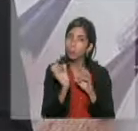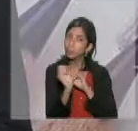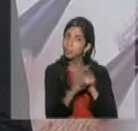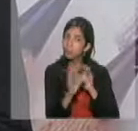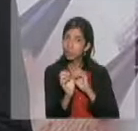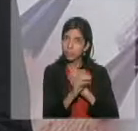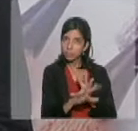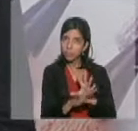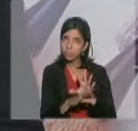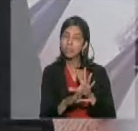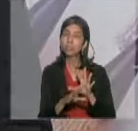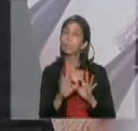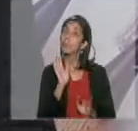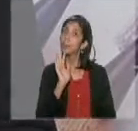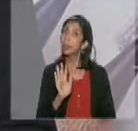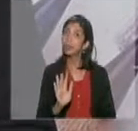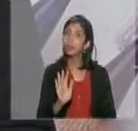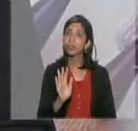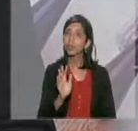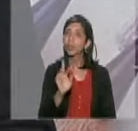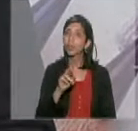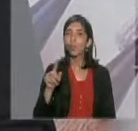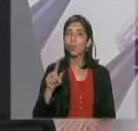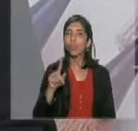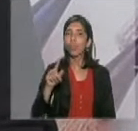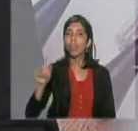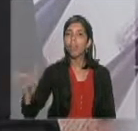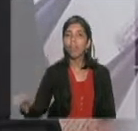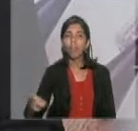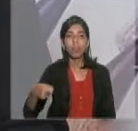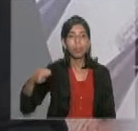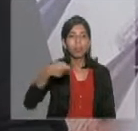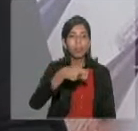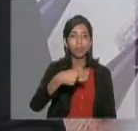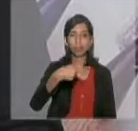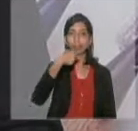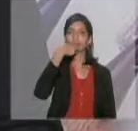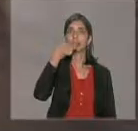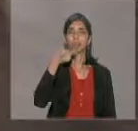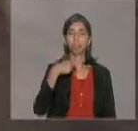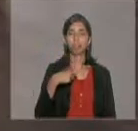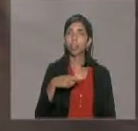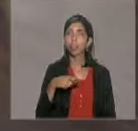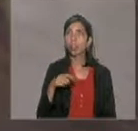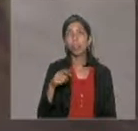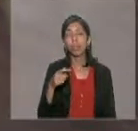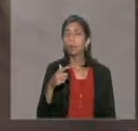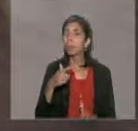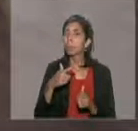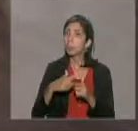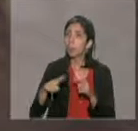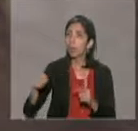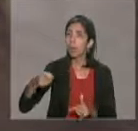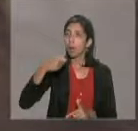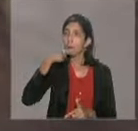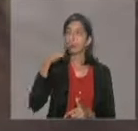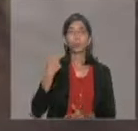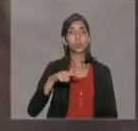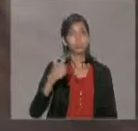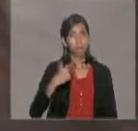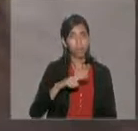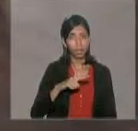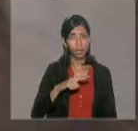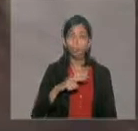guiando de uma certa forma, mas não dando na boca. Não há nem problema de oferecer na boca, né?